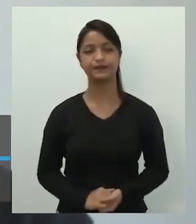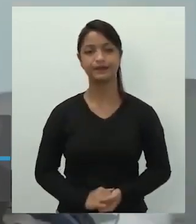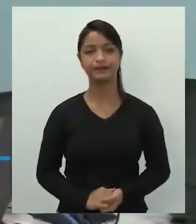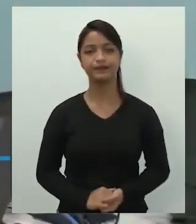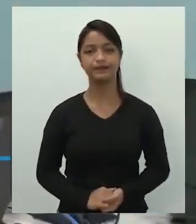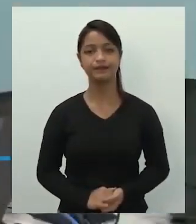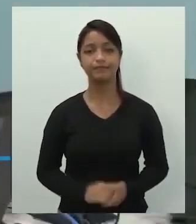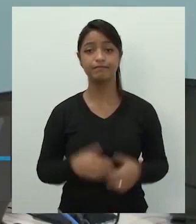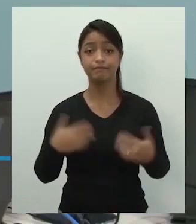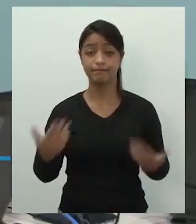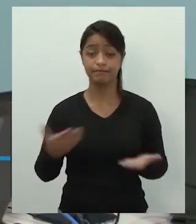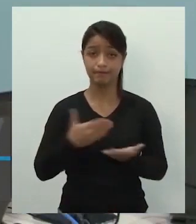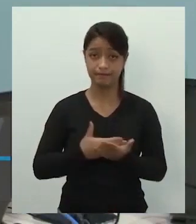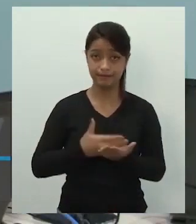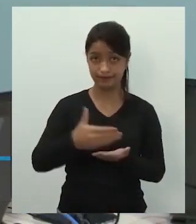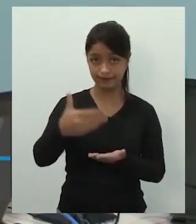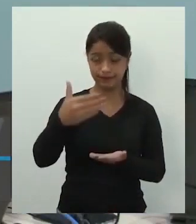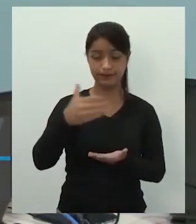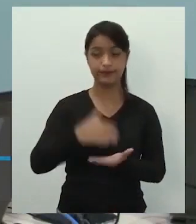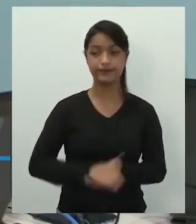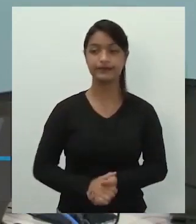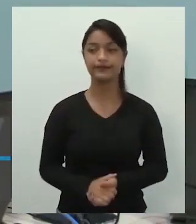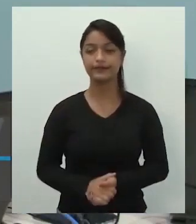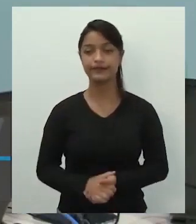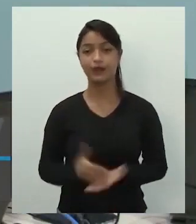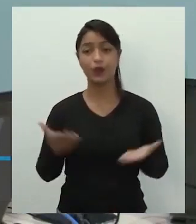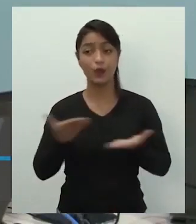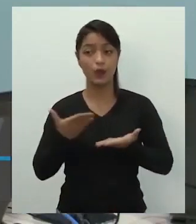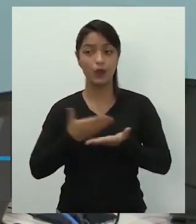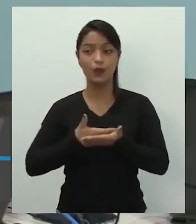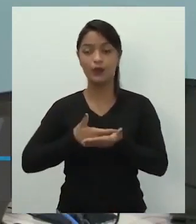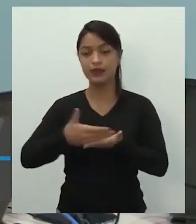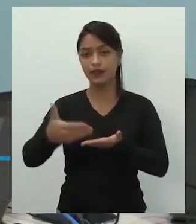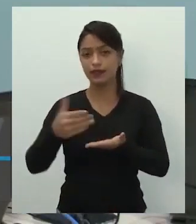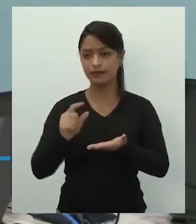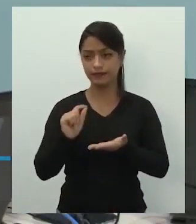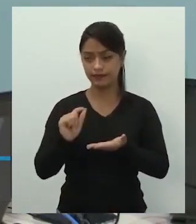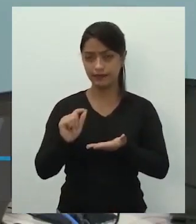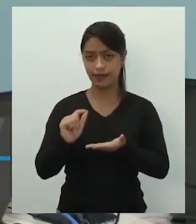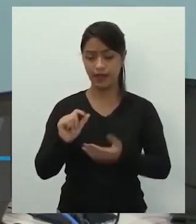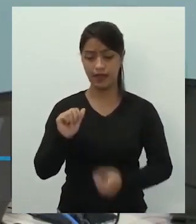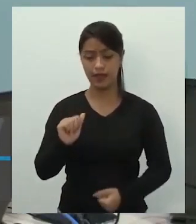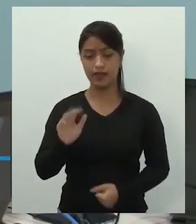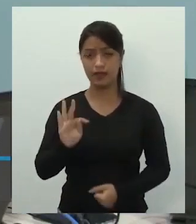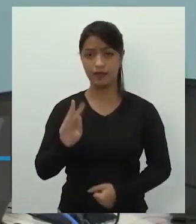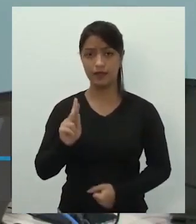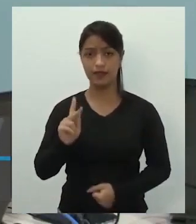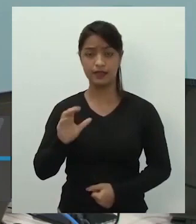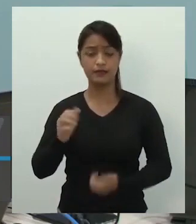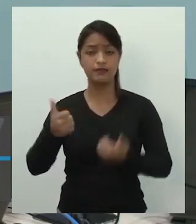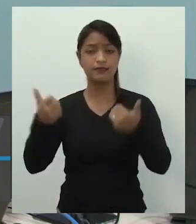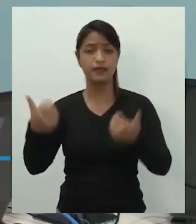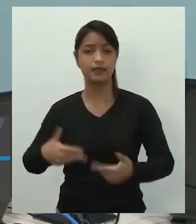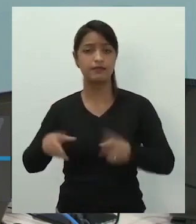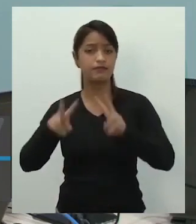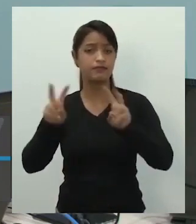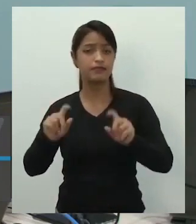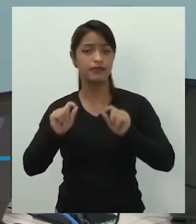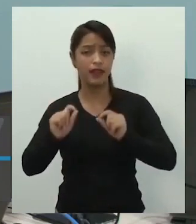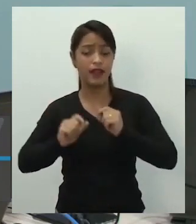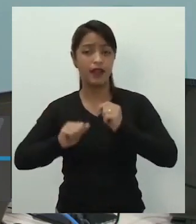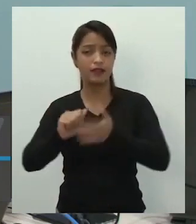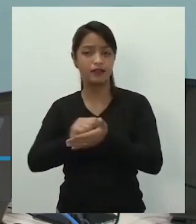Então vamos lá. Para a gente começar, hoje nosso ATPC vai falar sobre as atividades